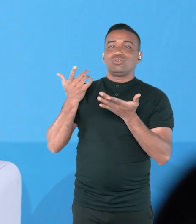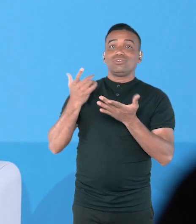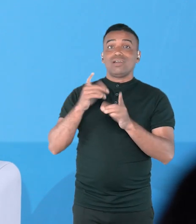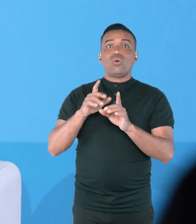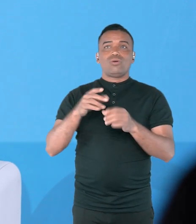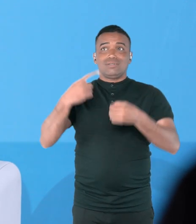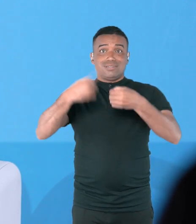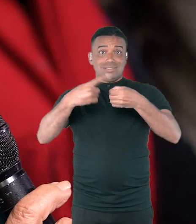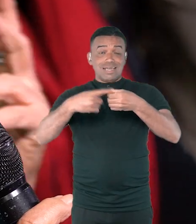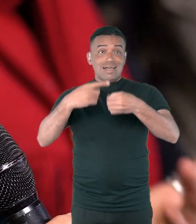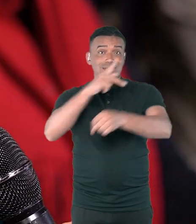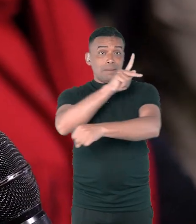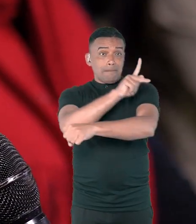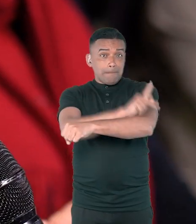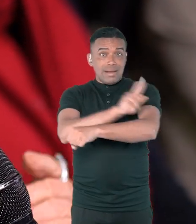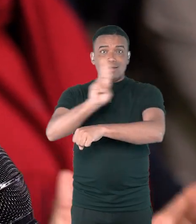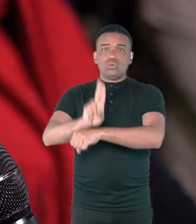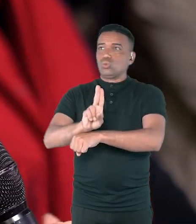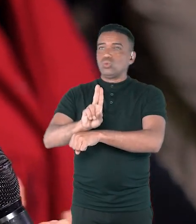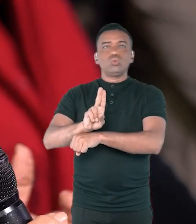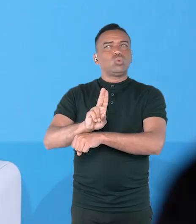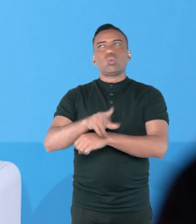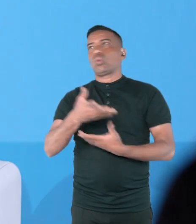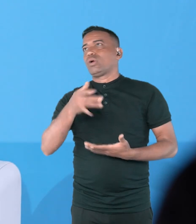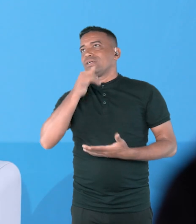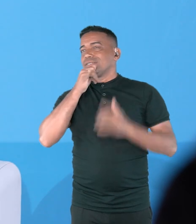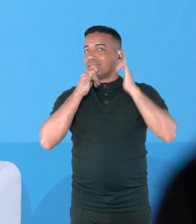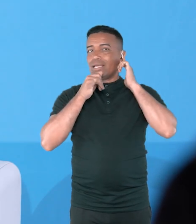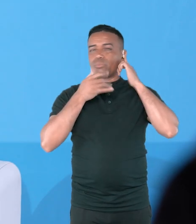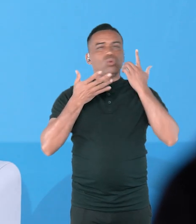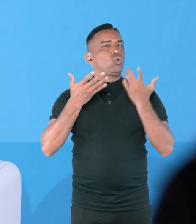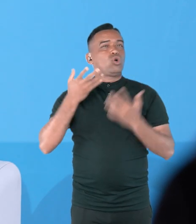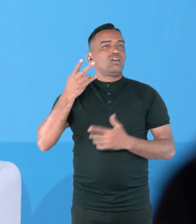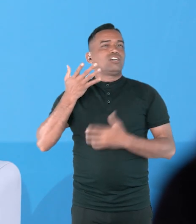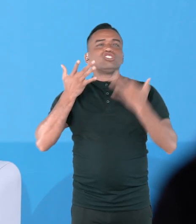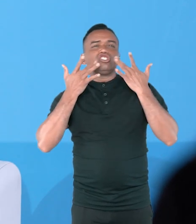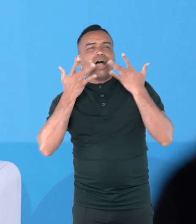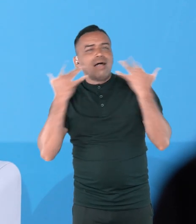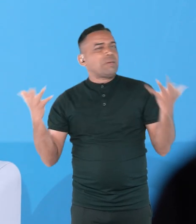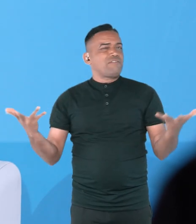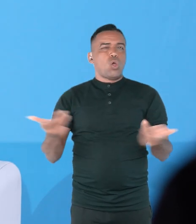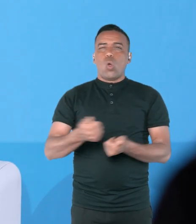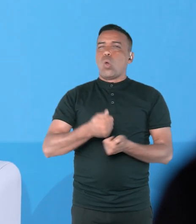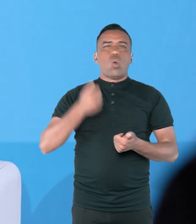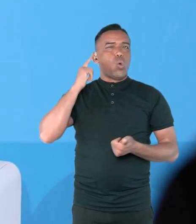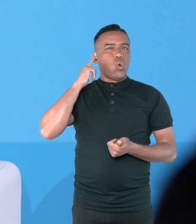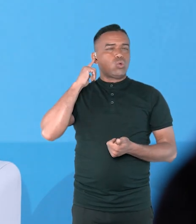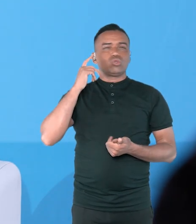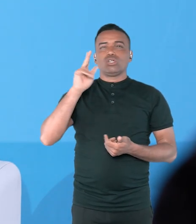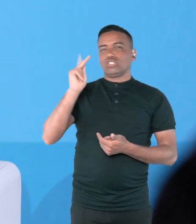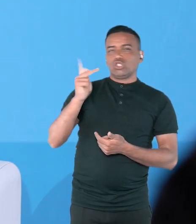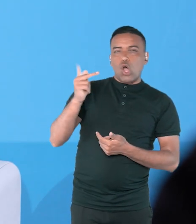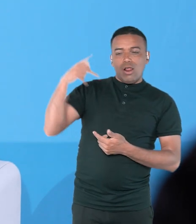está bem distante aqui, Paracatu já teve uma história de teatro espetacular, não sei se você conhece um